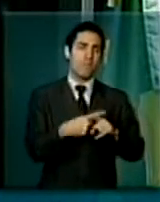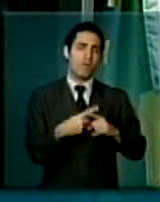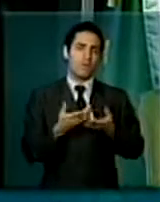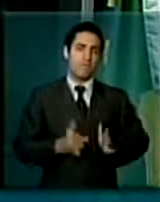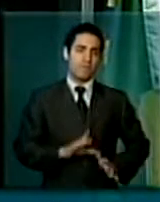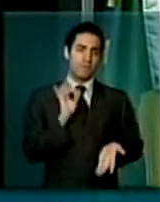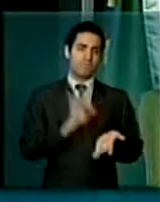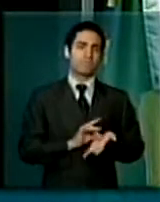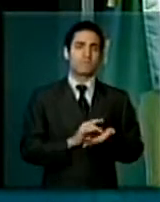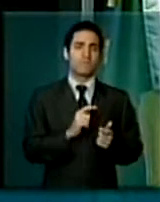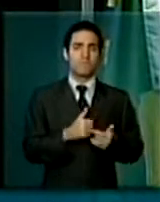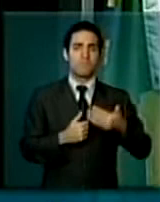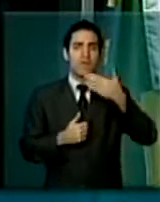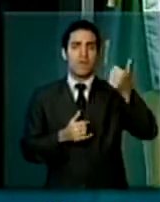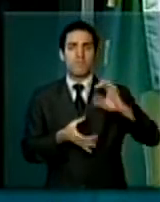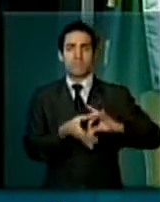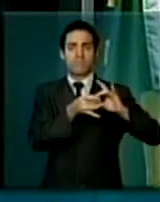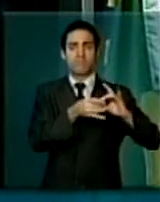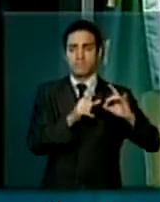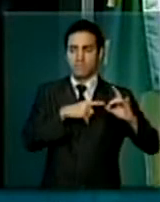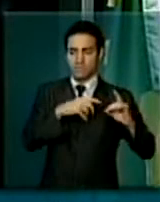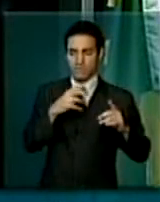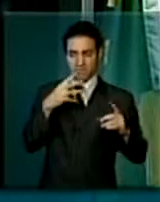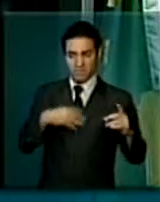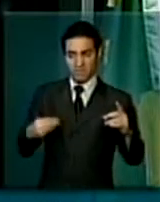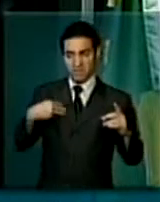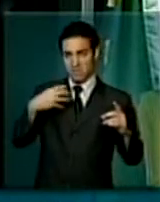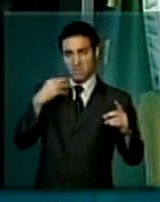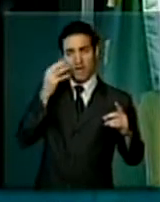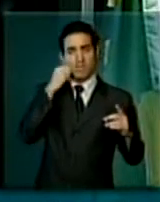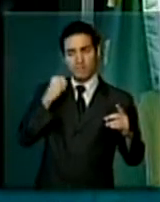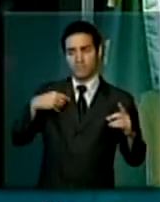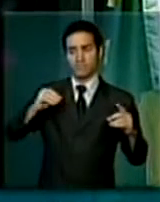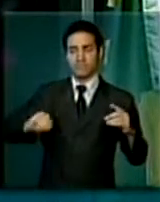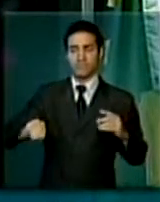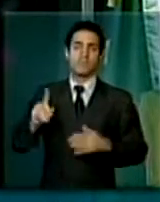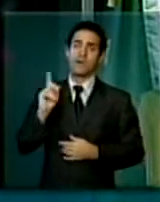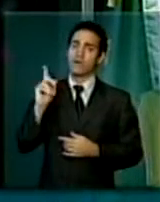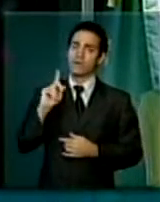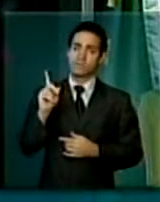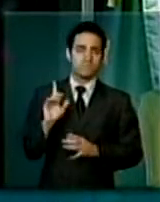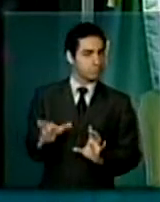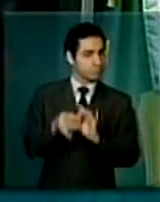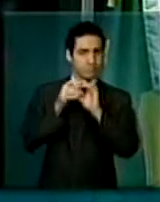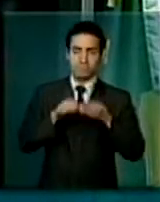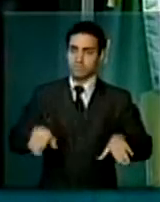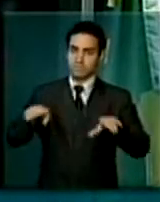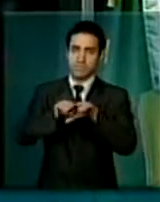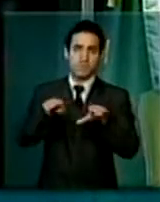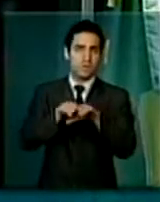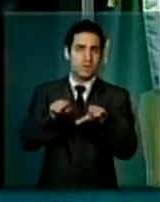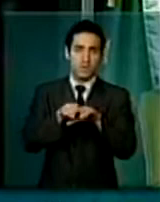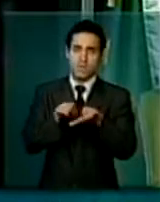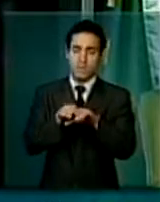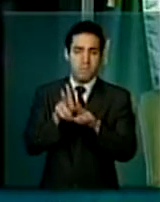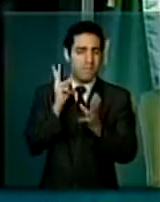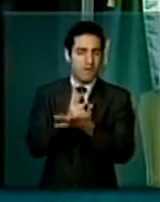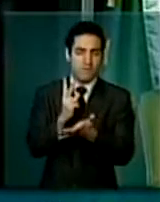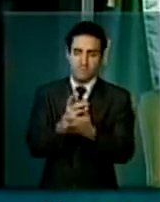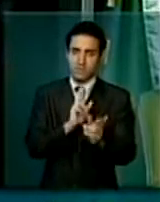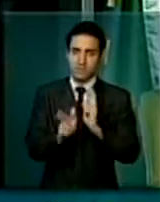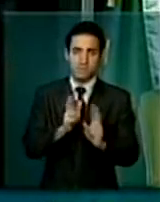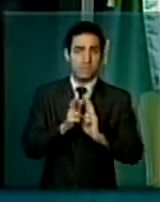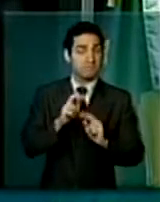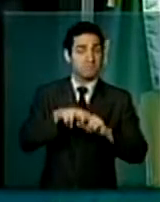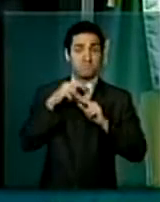Nessa ótica, a adoção, mais que um instrumento, representa um direito da criança ao acolhimento familiar, com